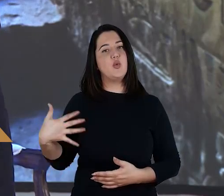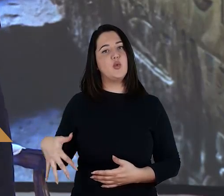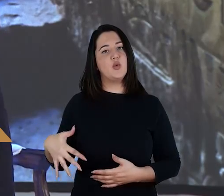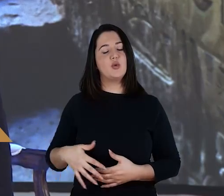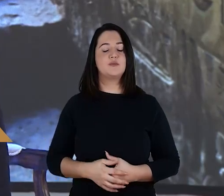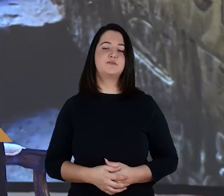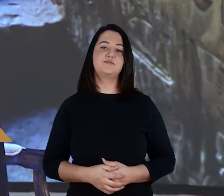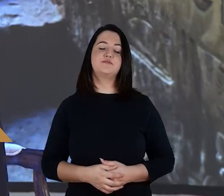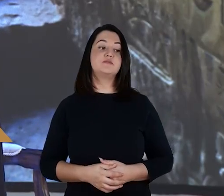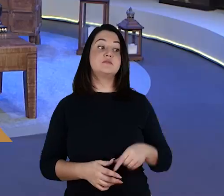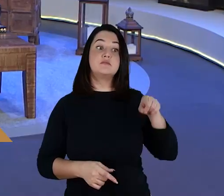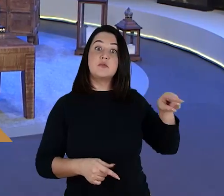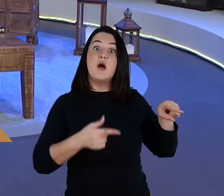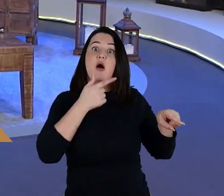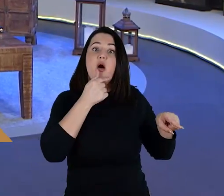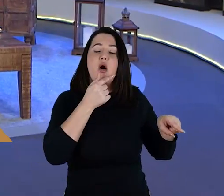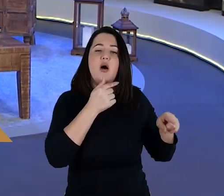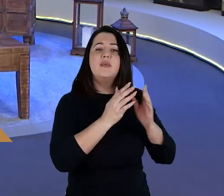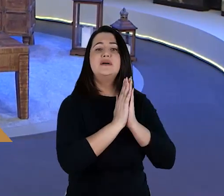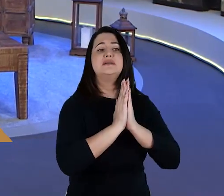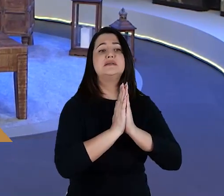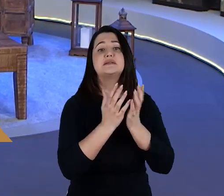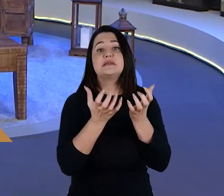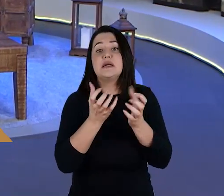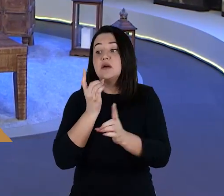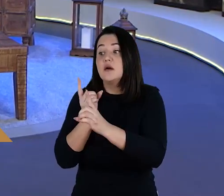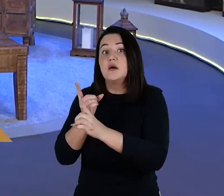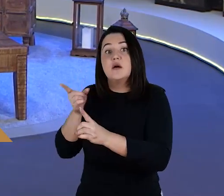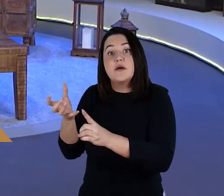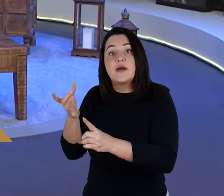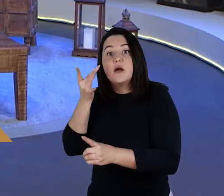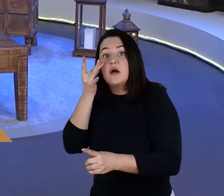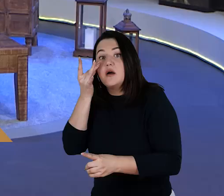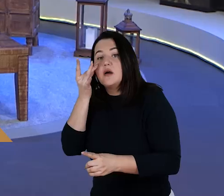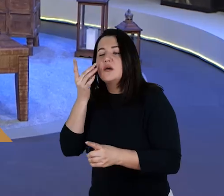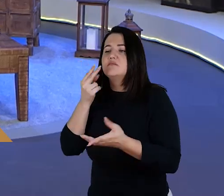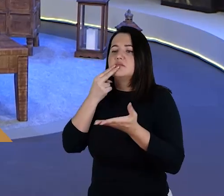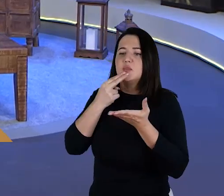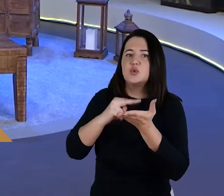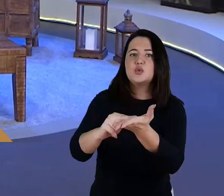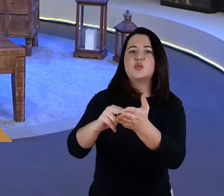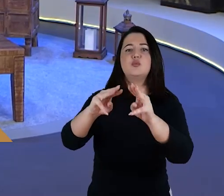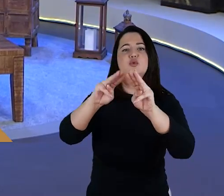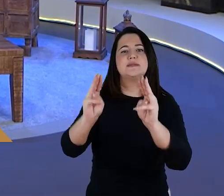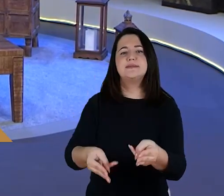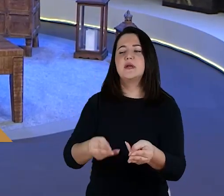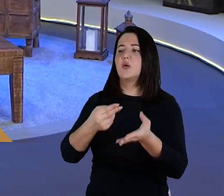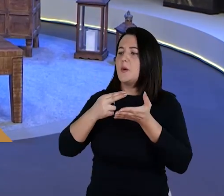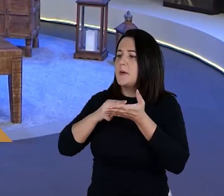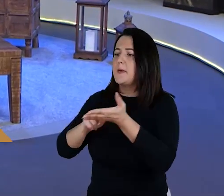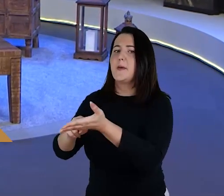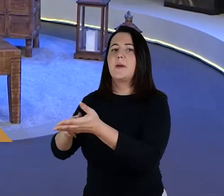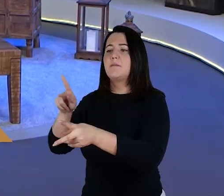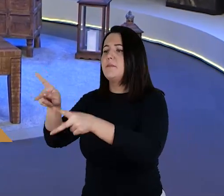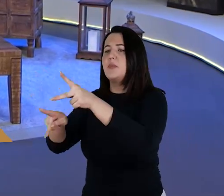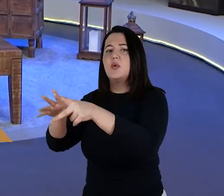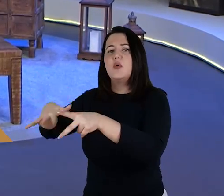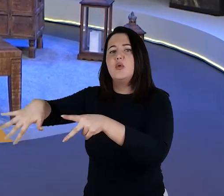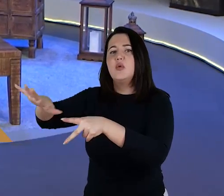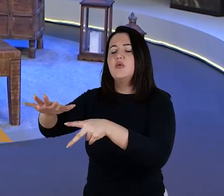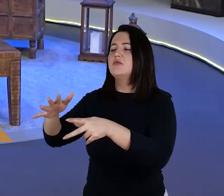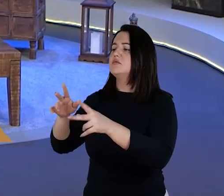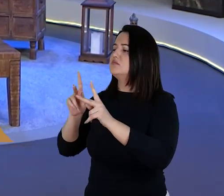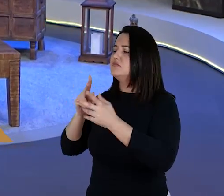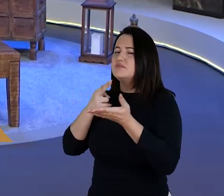artefato. Sayce então apelou para os seus colegas da academia, escreveu cartas para o museu, para o público, inúmeras